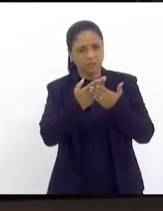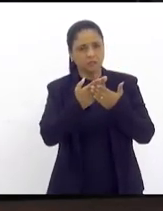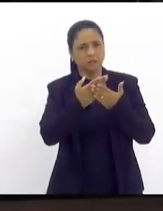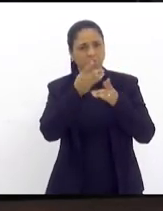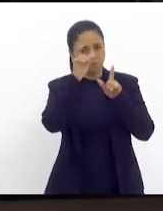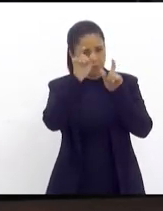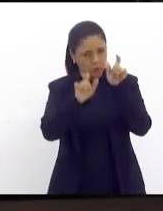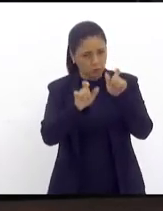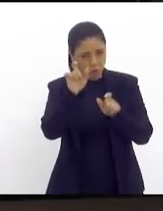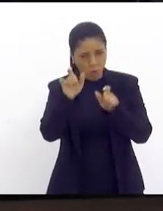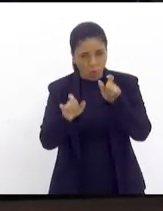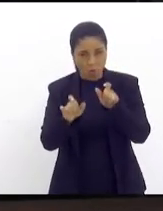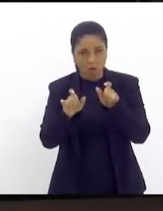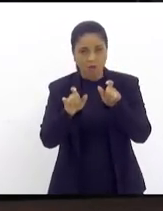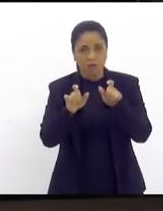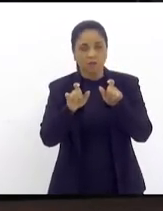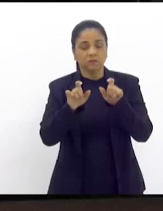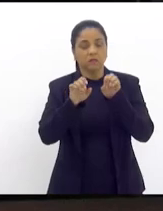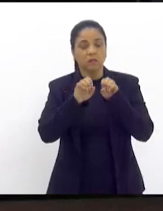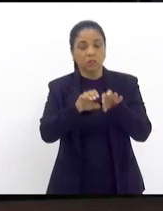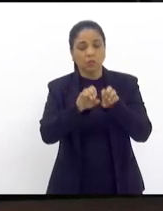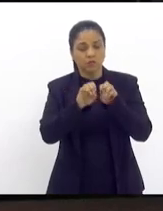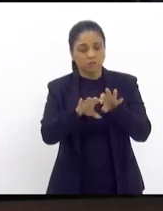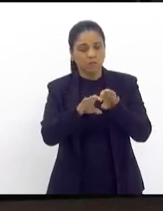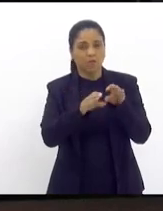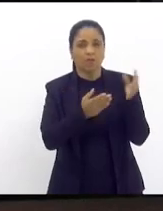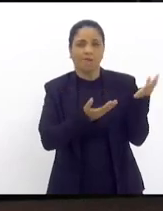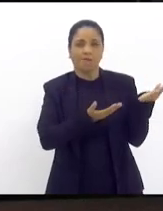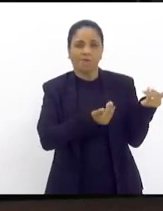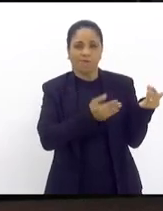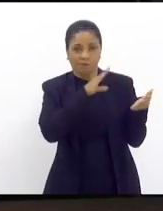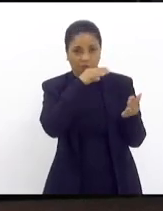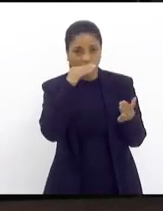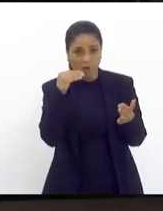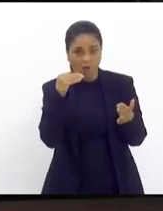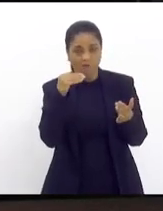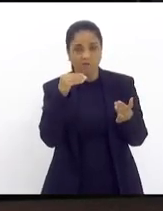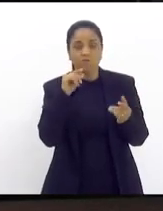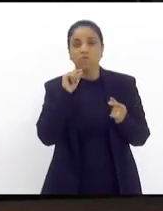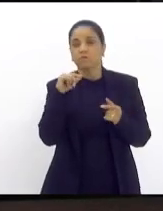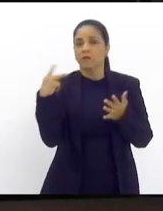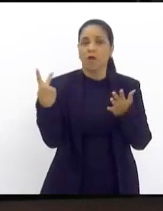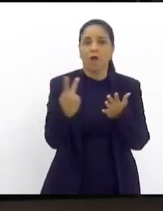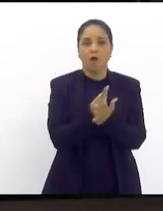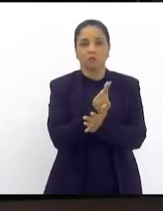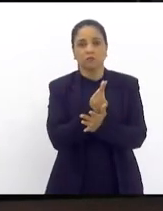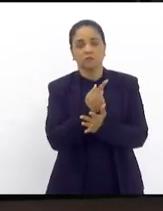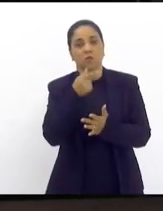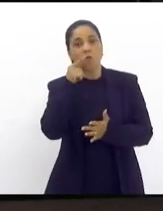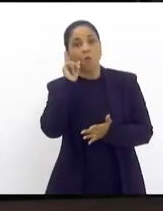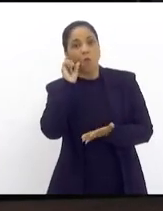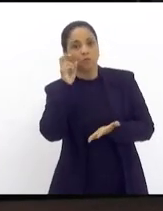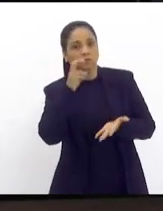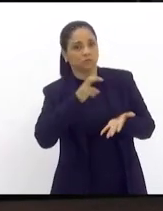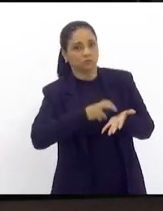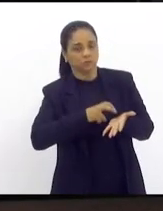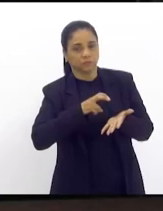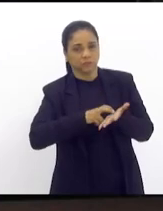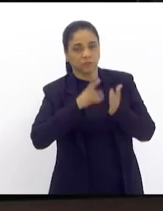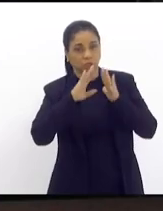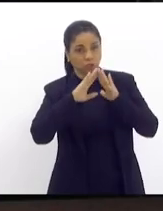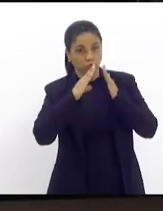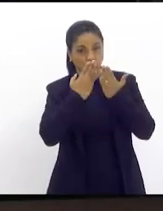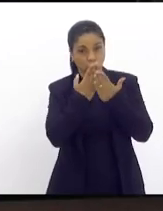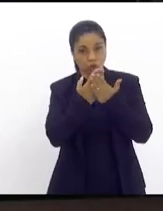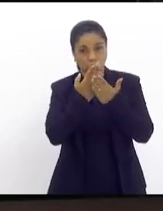acreditam na nossa juventude Sem dúvida nenhuma que ocorreu na manhã de ontem numa escola